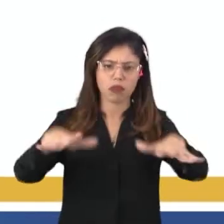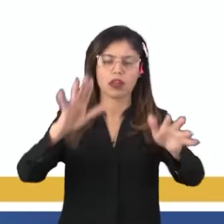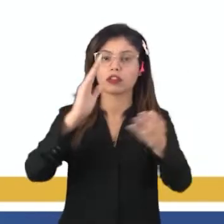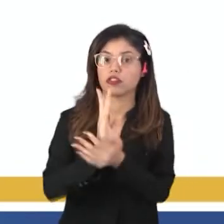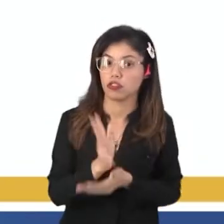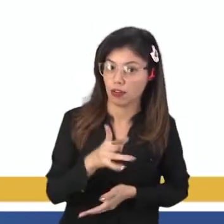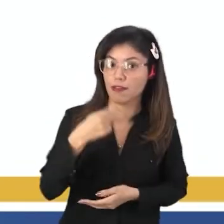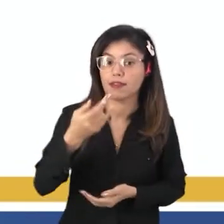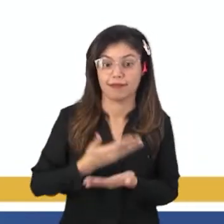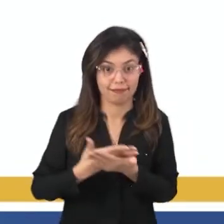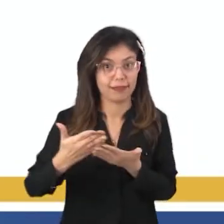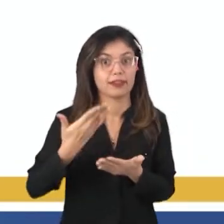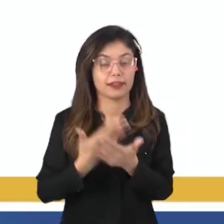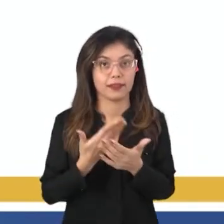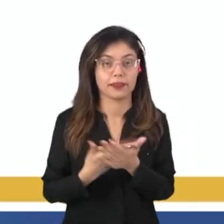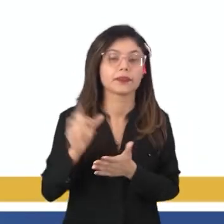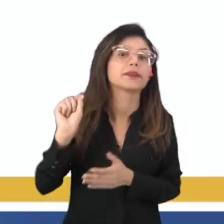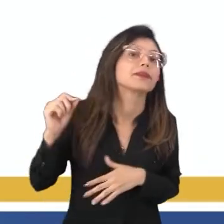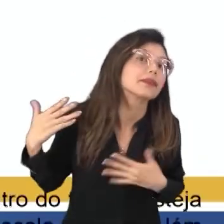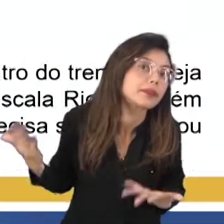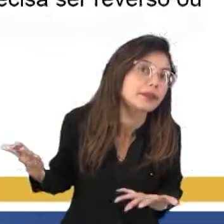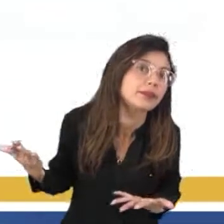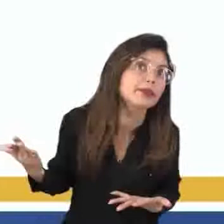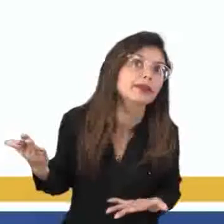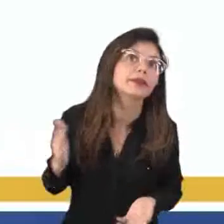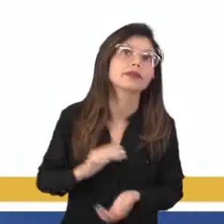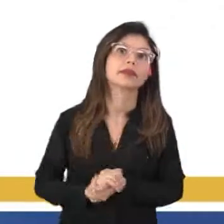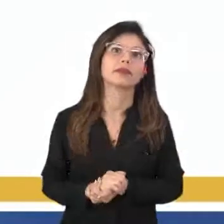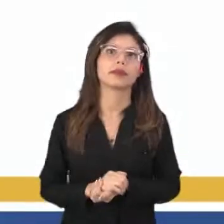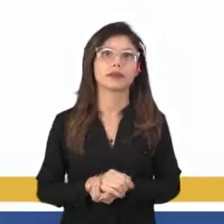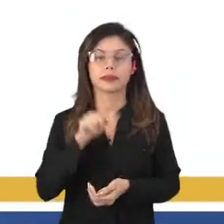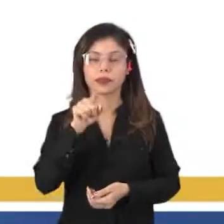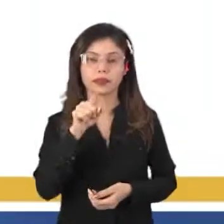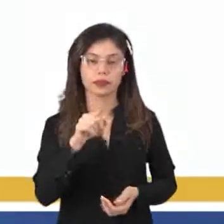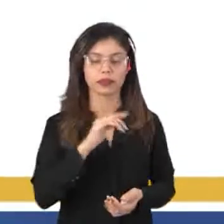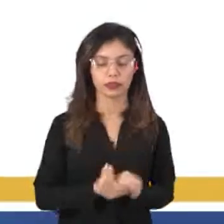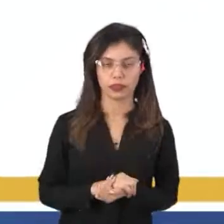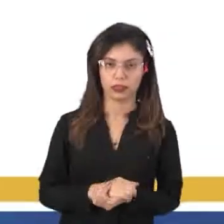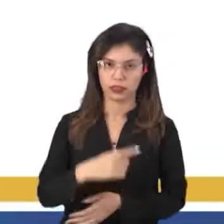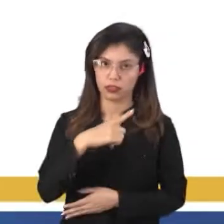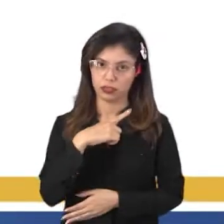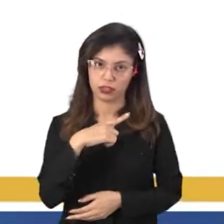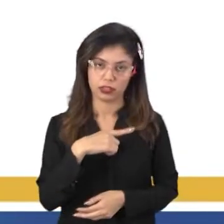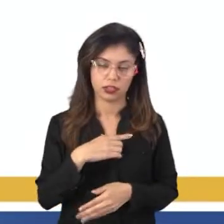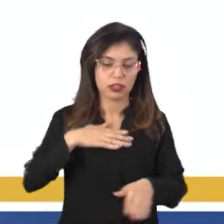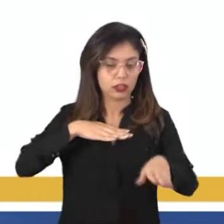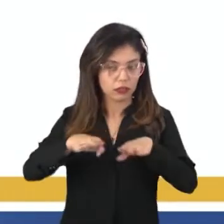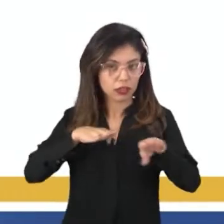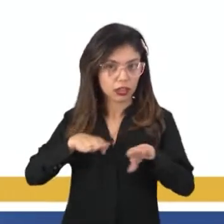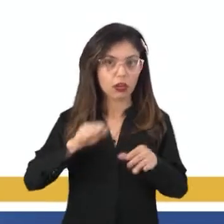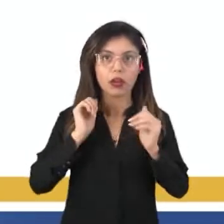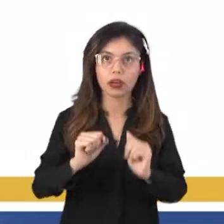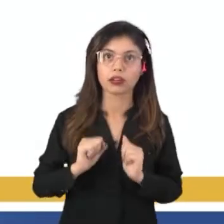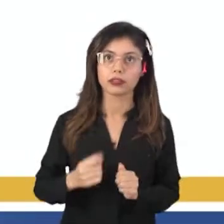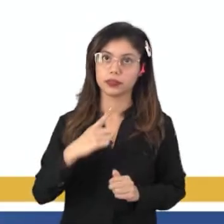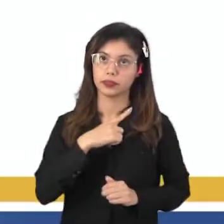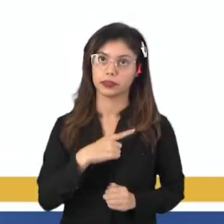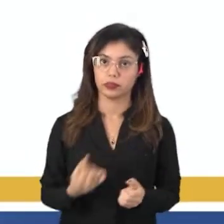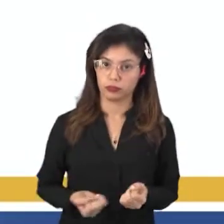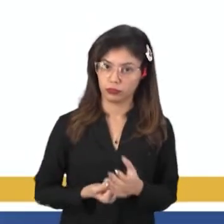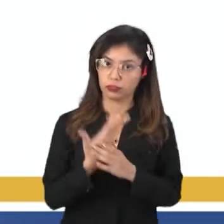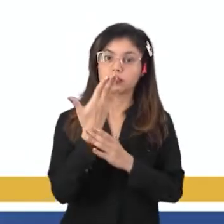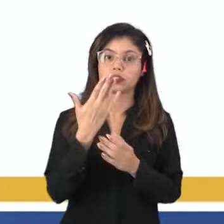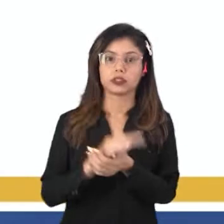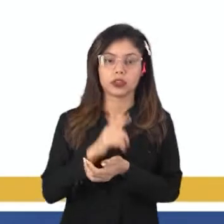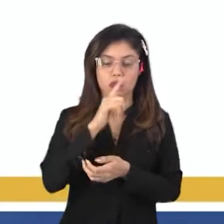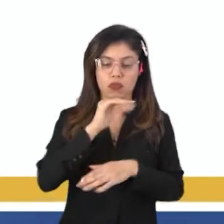lá no início da aula. E aí? Nesse caso, gente, para que um terremoto ele possa acabar gerando um tsunami,